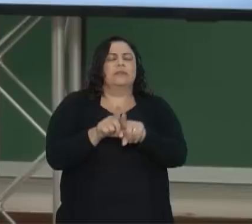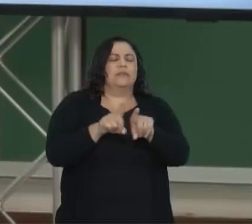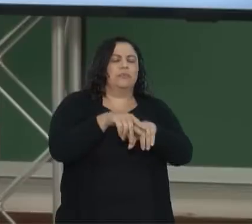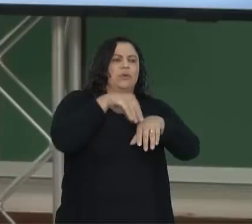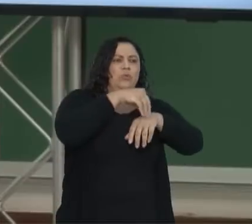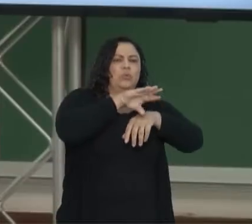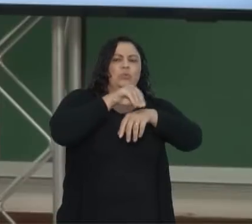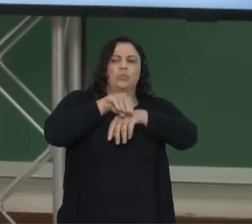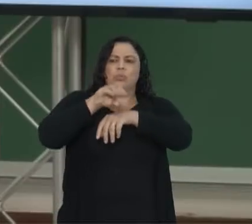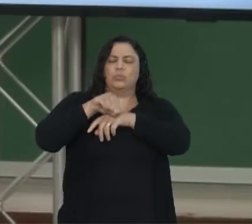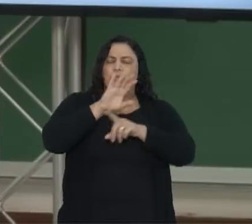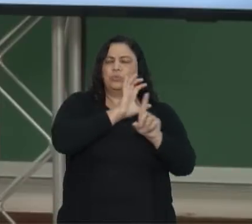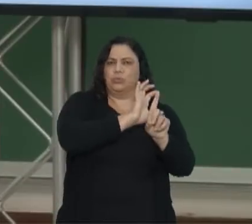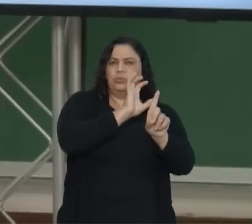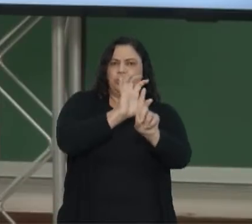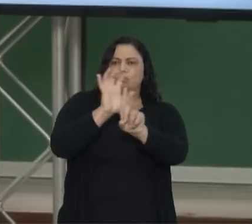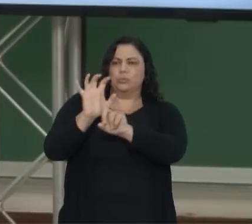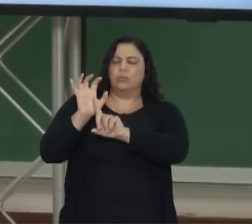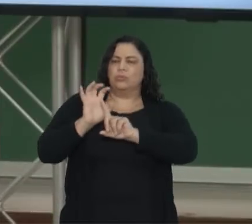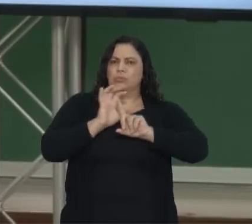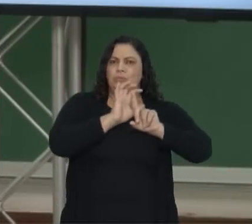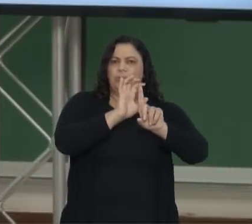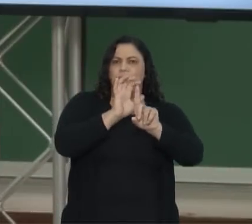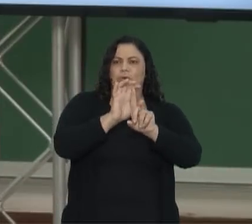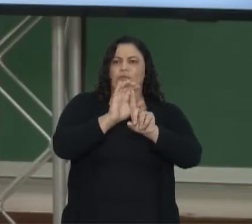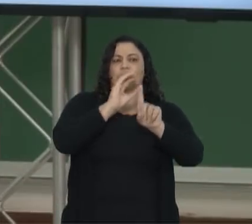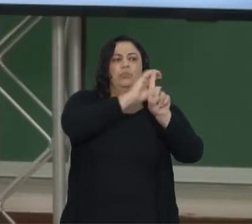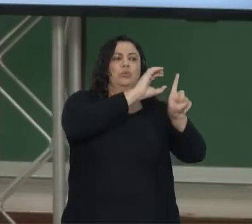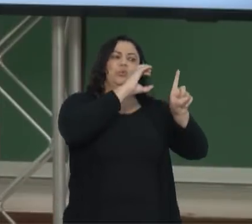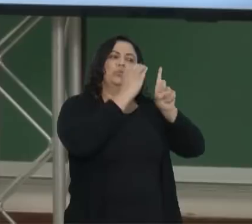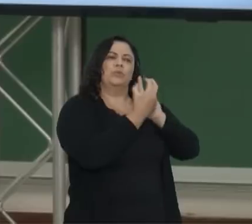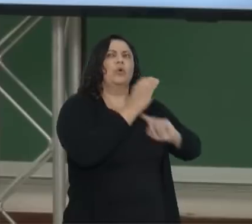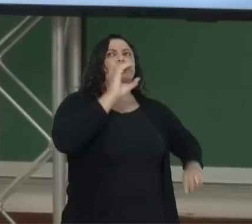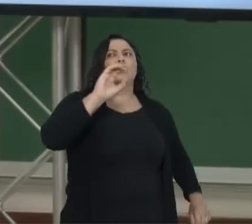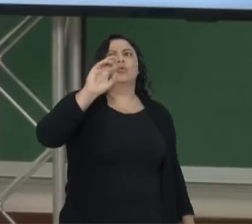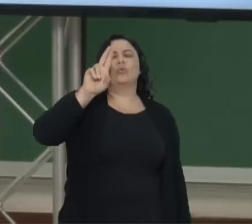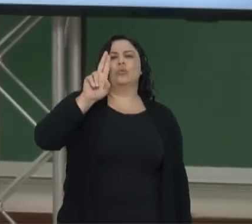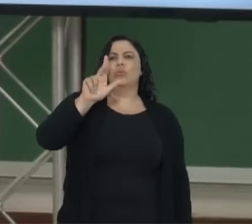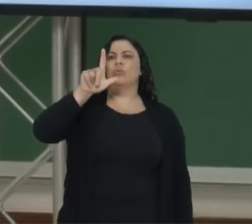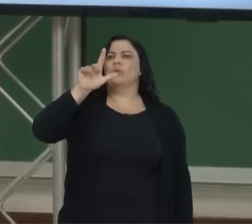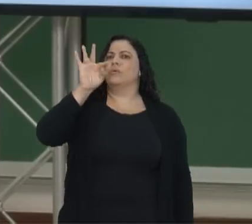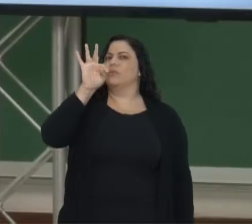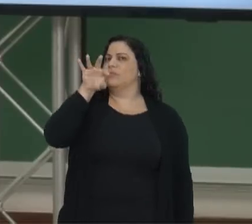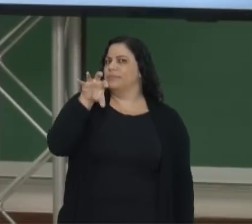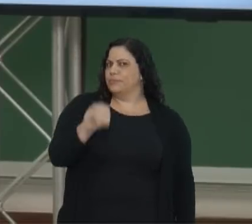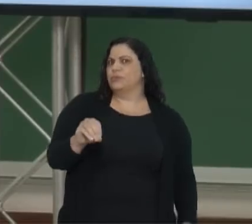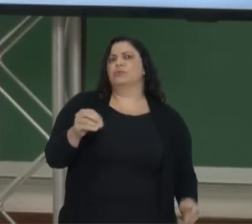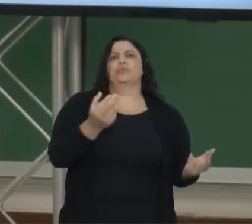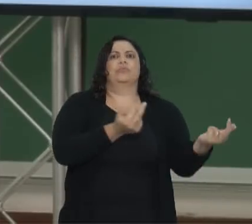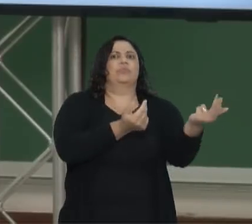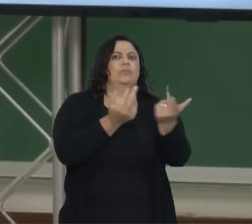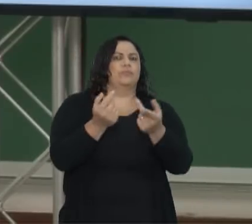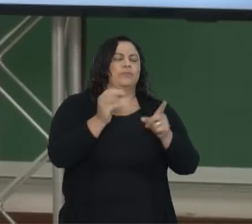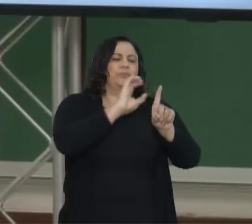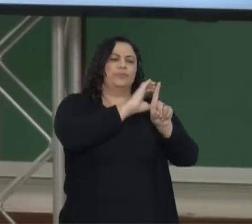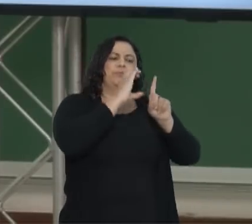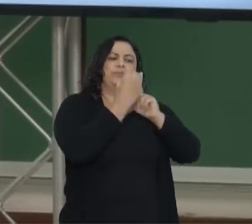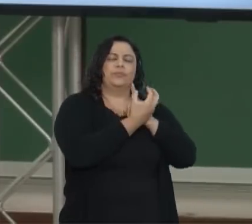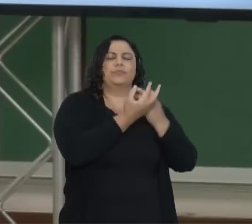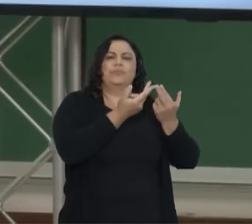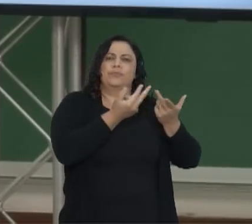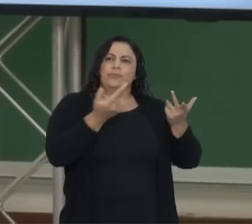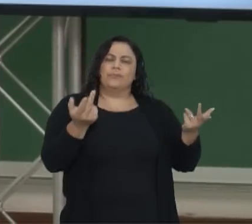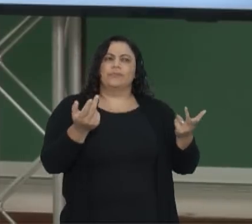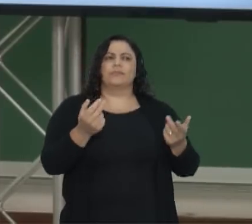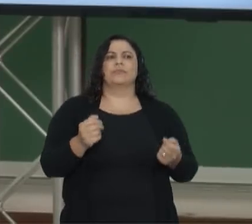suas formas de culto, né, das pessoas cultuarem, da maneira com que cultuam as suas religiões, as suas diferentes religiões. E